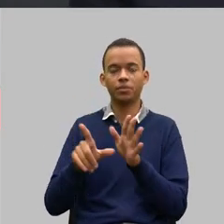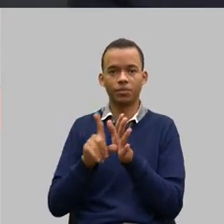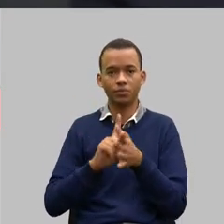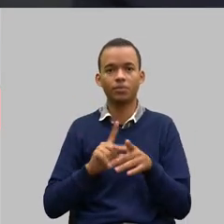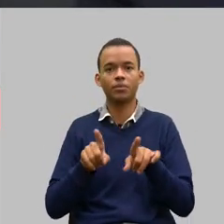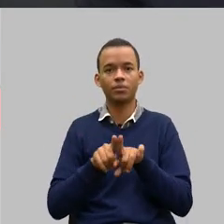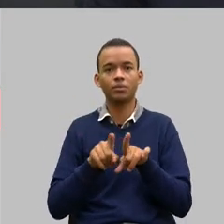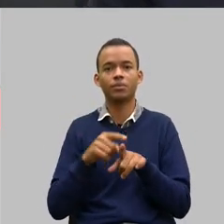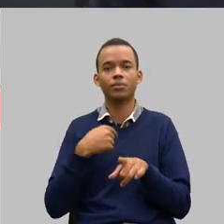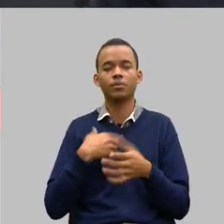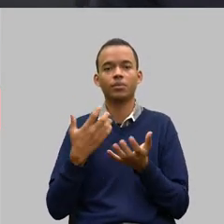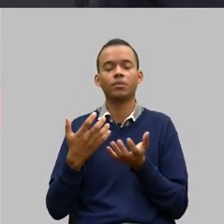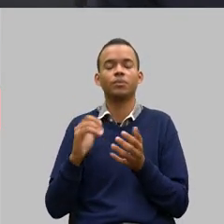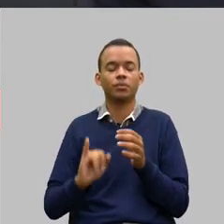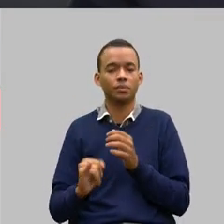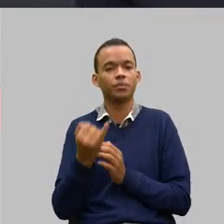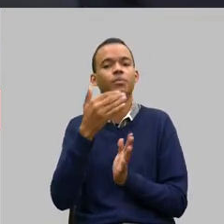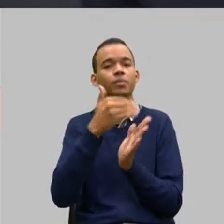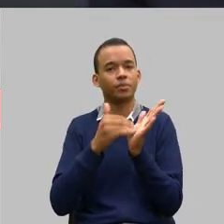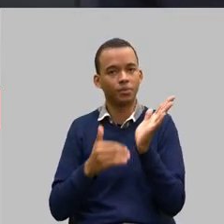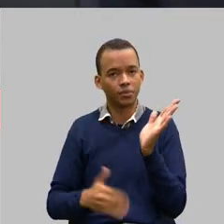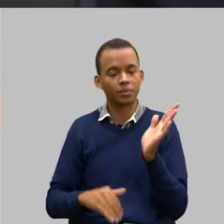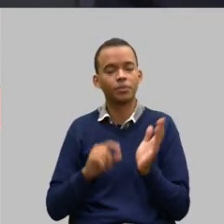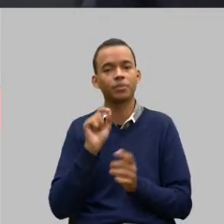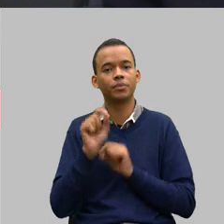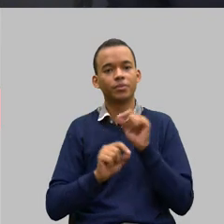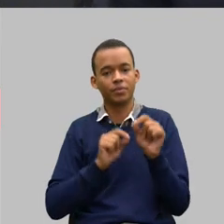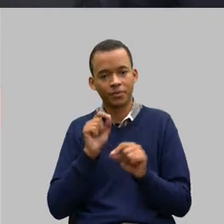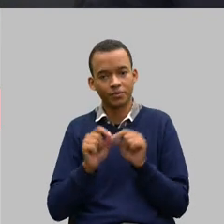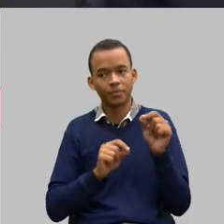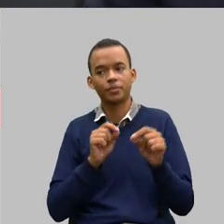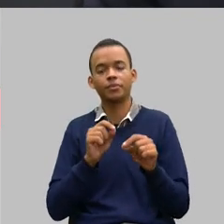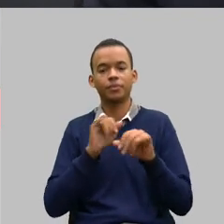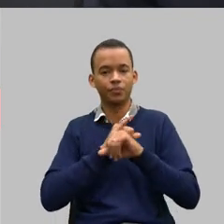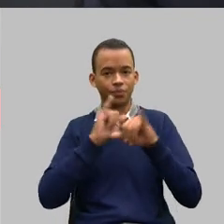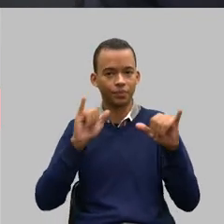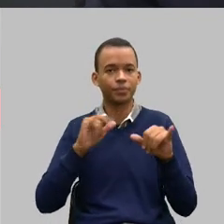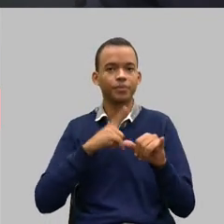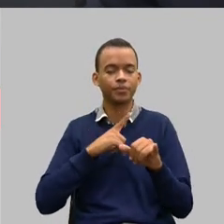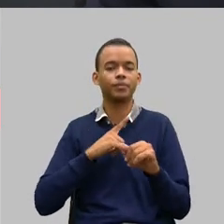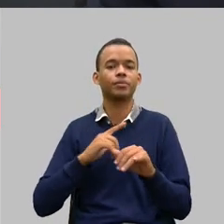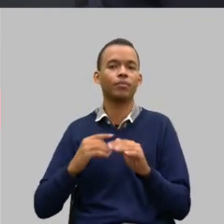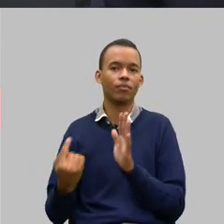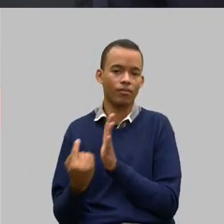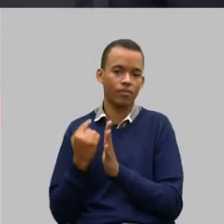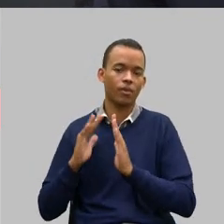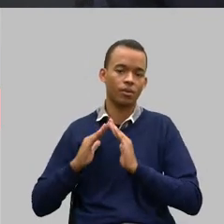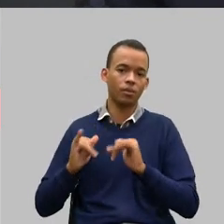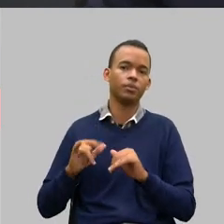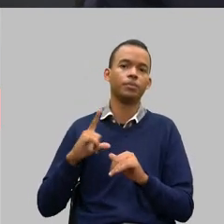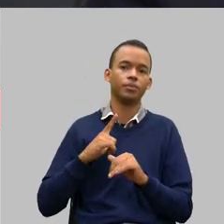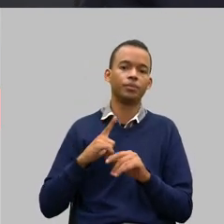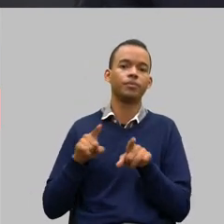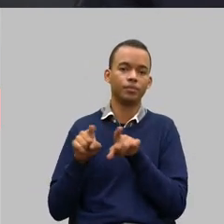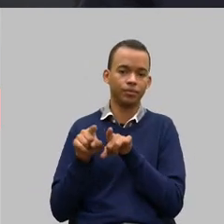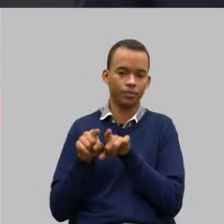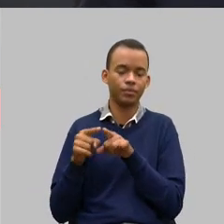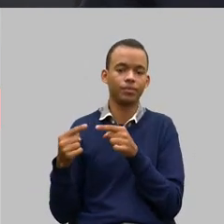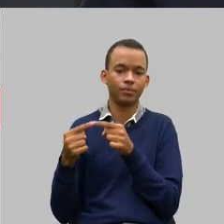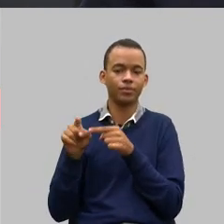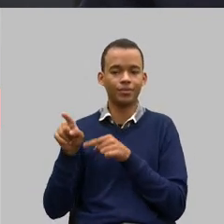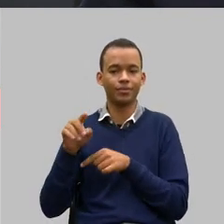secretário eu queria também aproveitar para eh eh ressaltar aqui um pedido que vem de encontro a demanda também do nosso querido Deputado